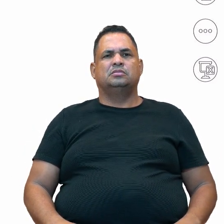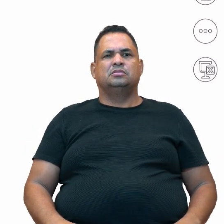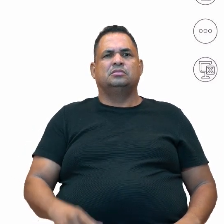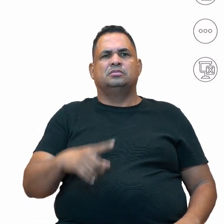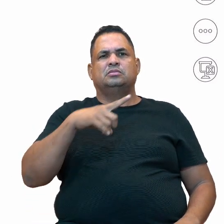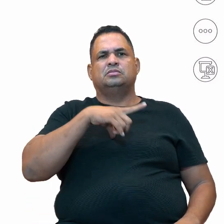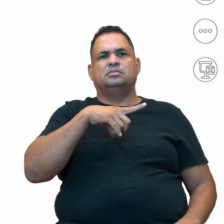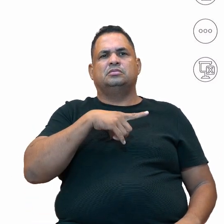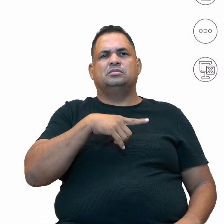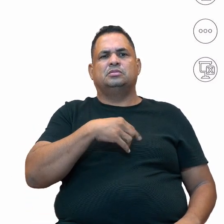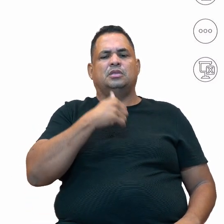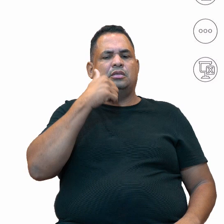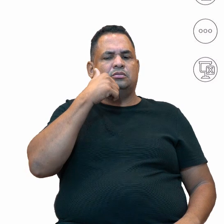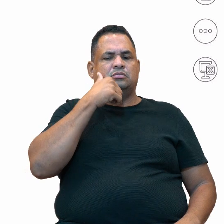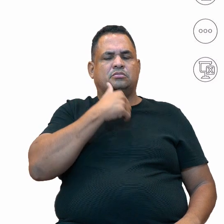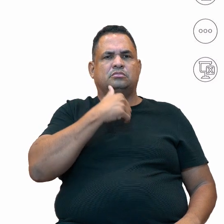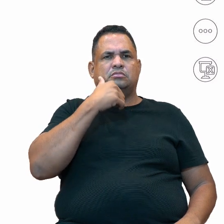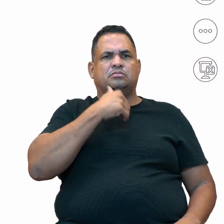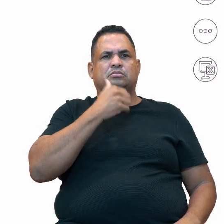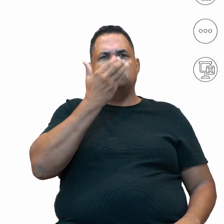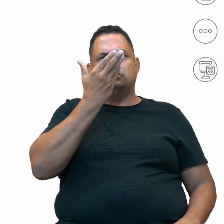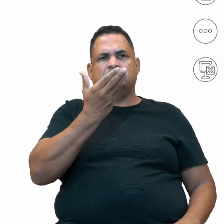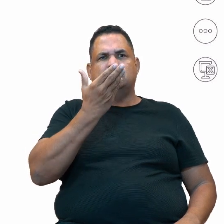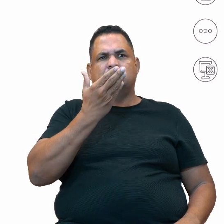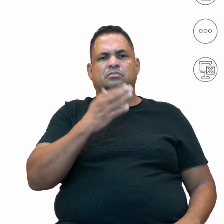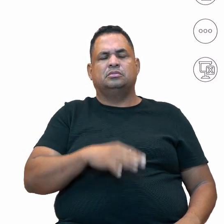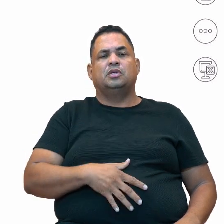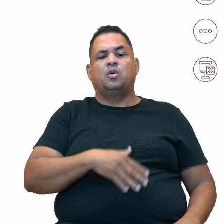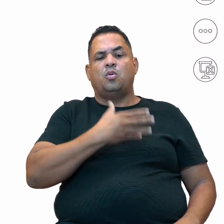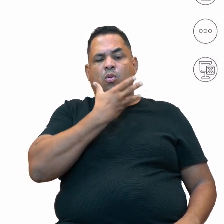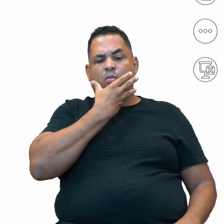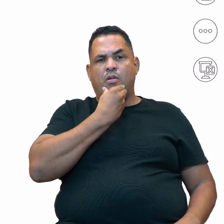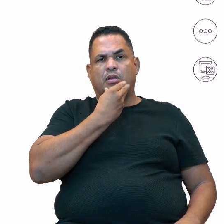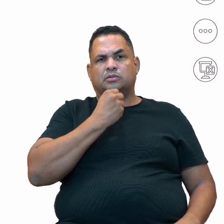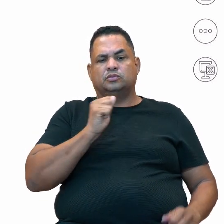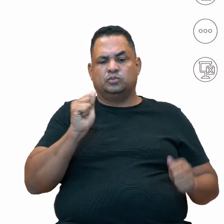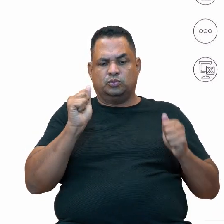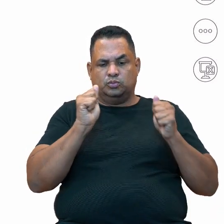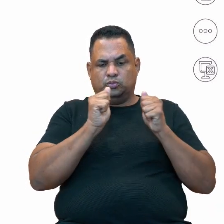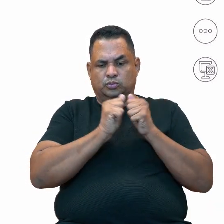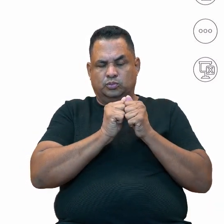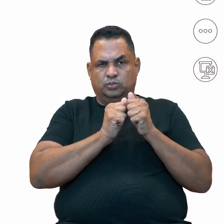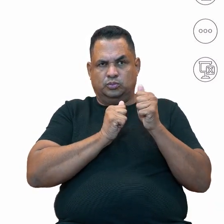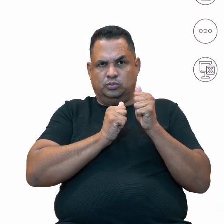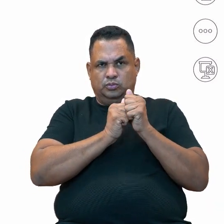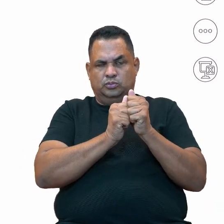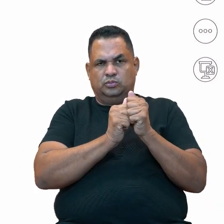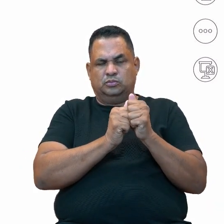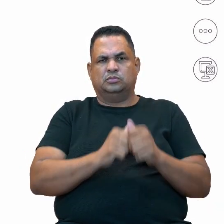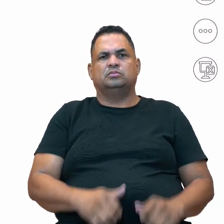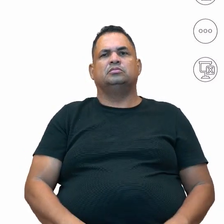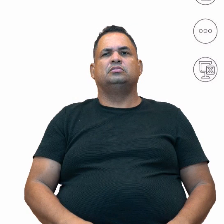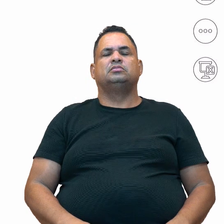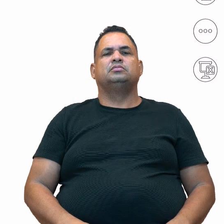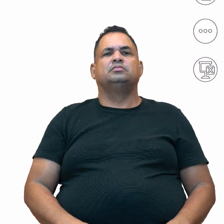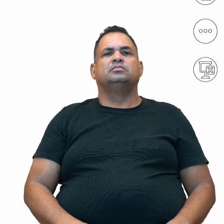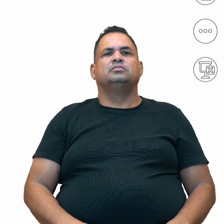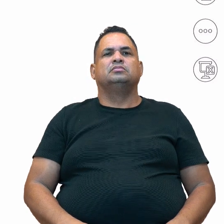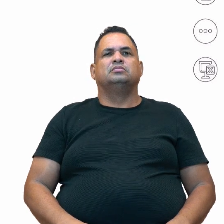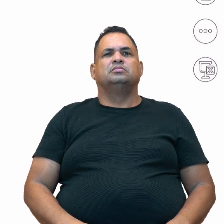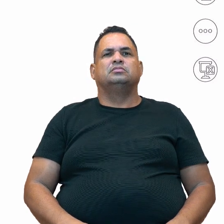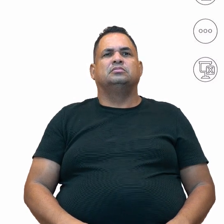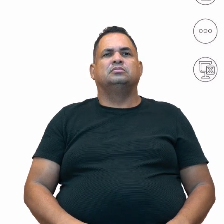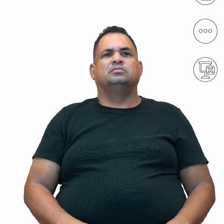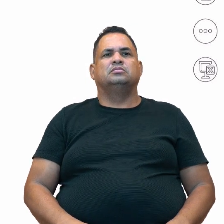ó, a fêmea, tá? E o macho. O macho e a fêmea.